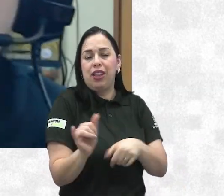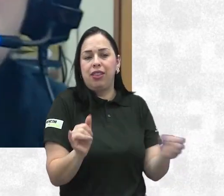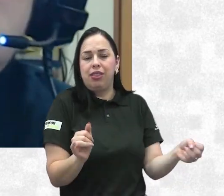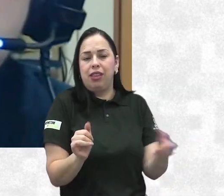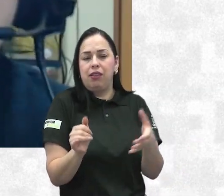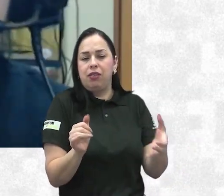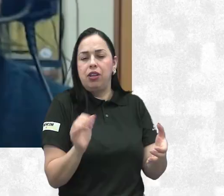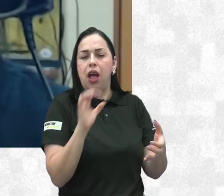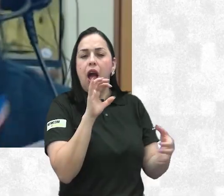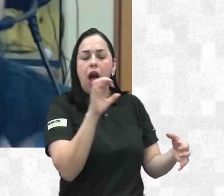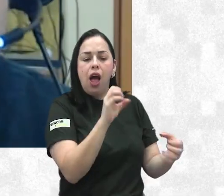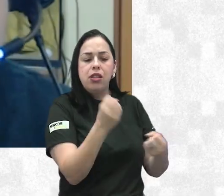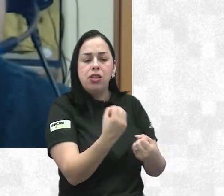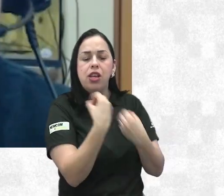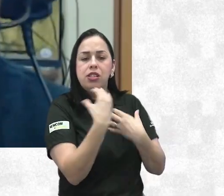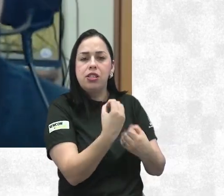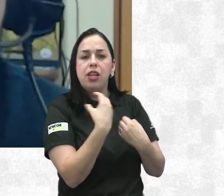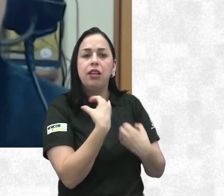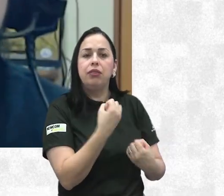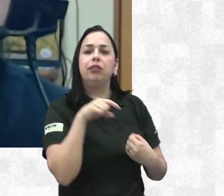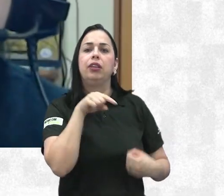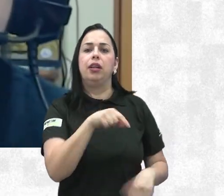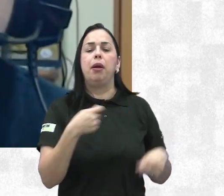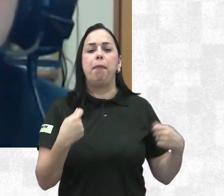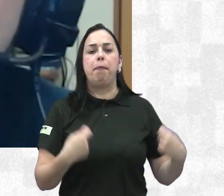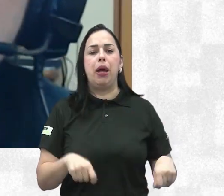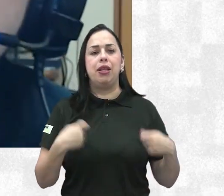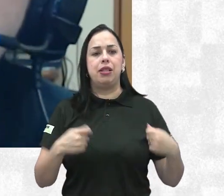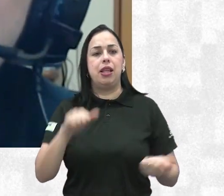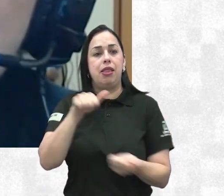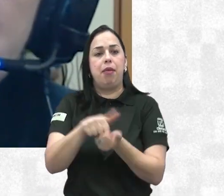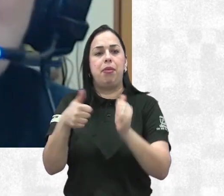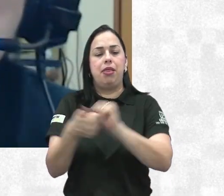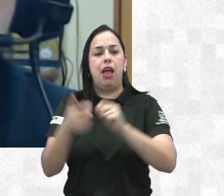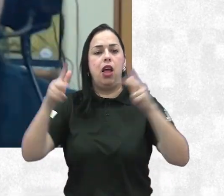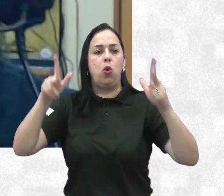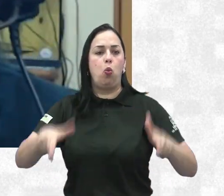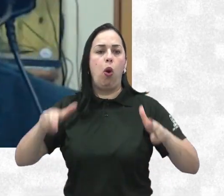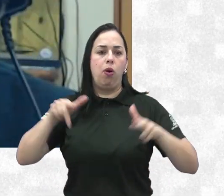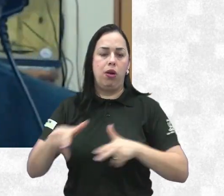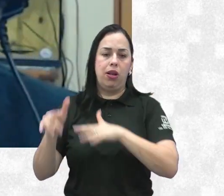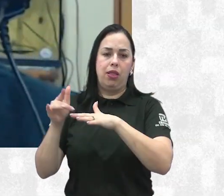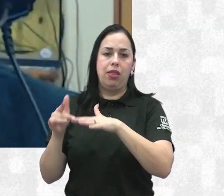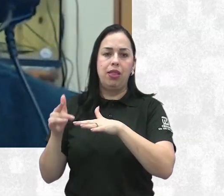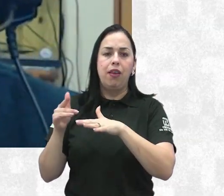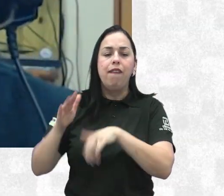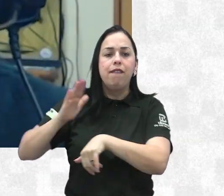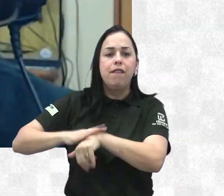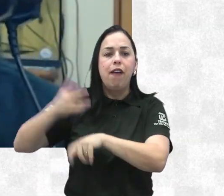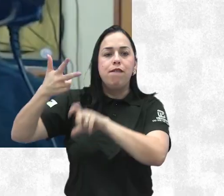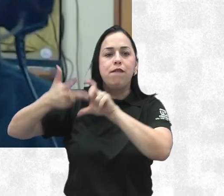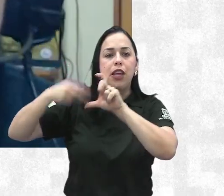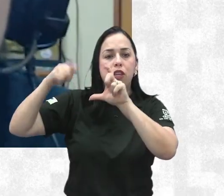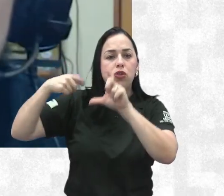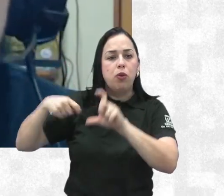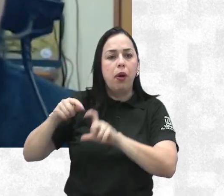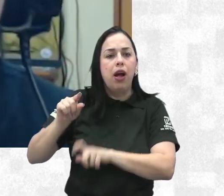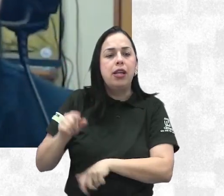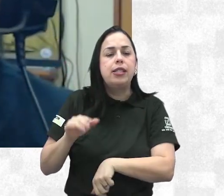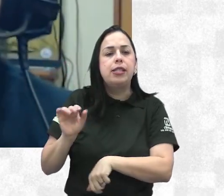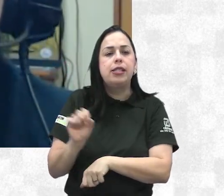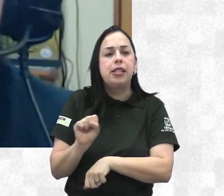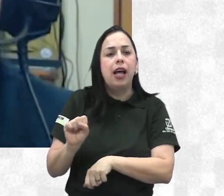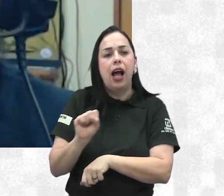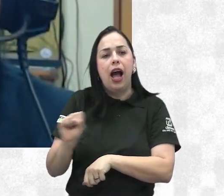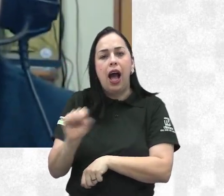de aprendizagem, e essas formas de aprendizagem, elas precisavam se adaptar à nossa realidade, tornando esse estudo de